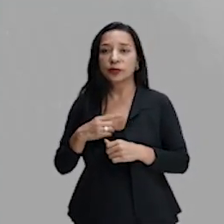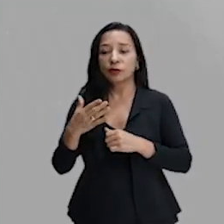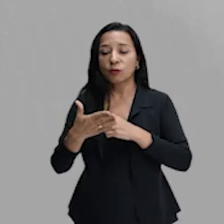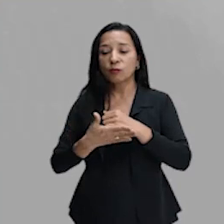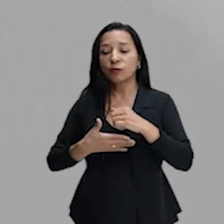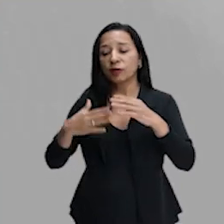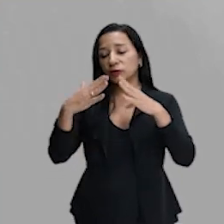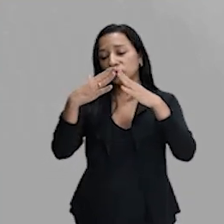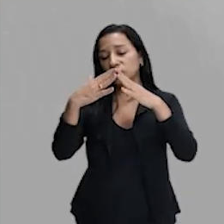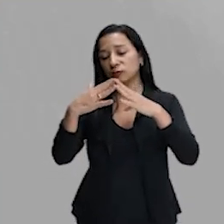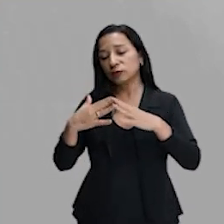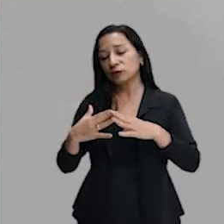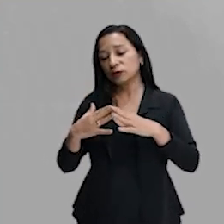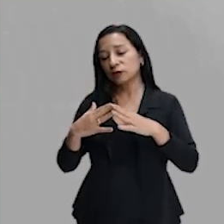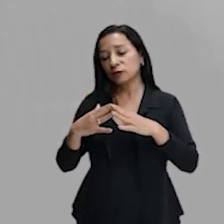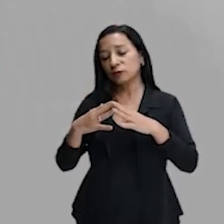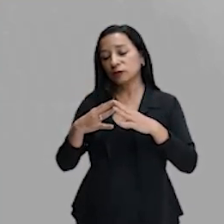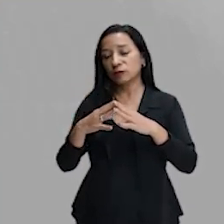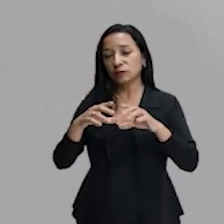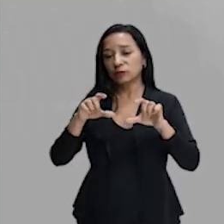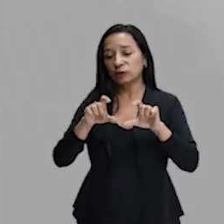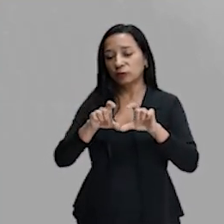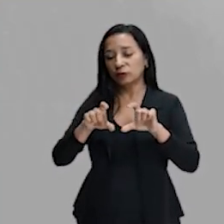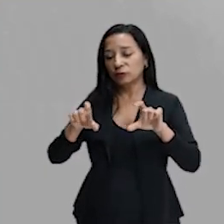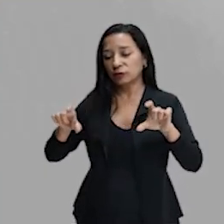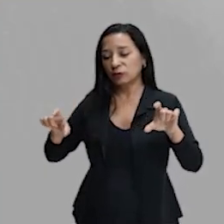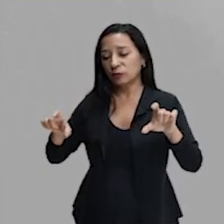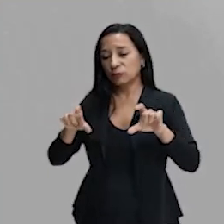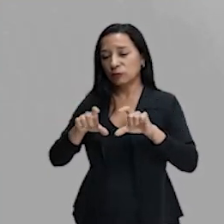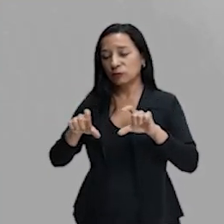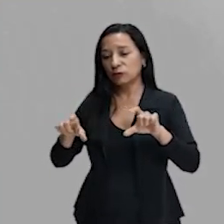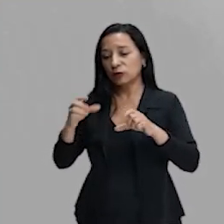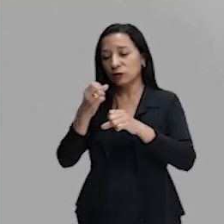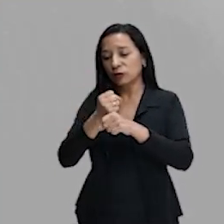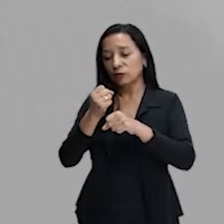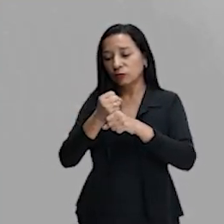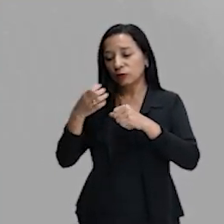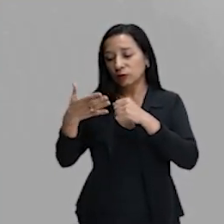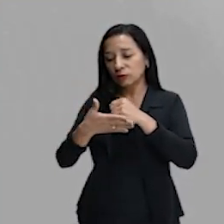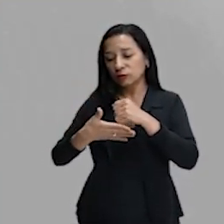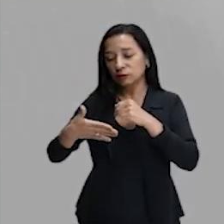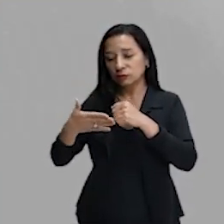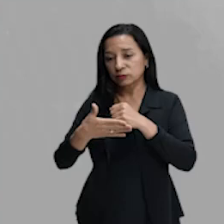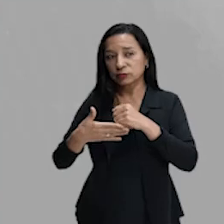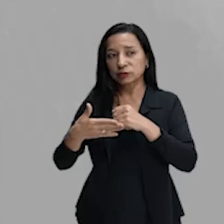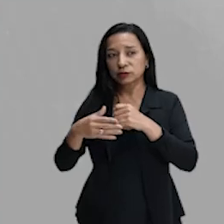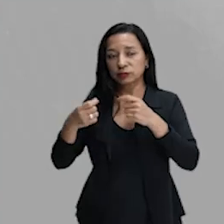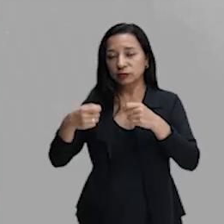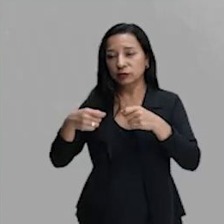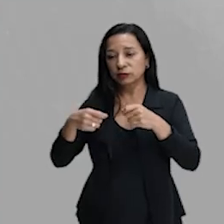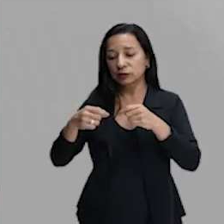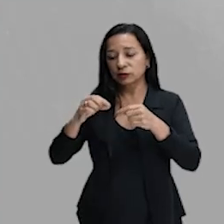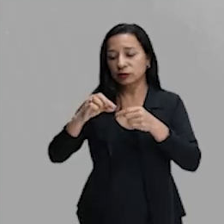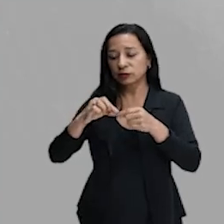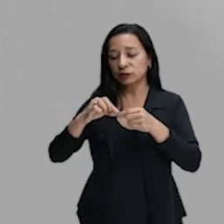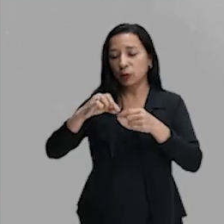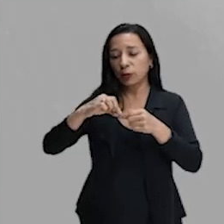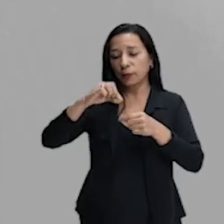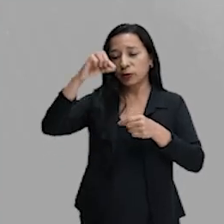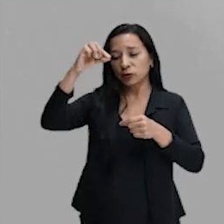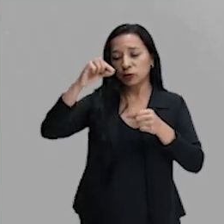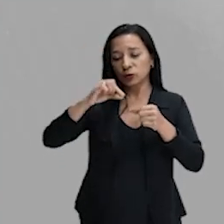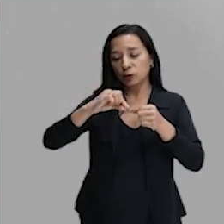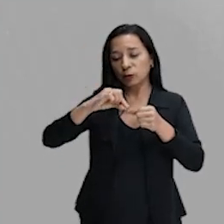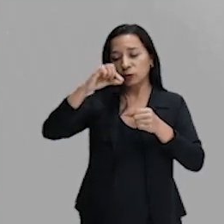triângulo retângulo para calcular a área dessa base eu preciso dessa medida aqui que eu não